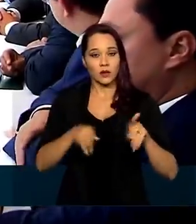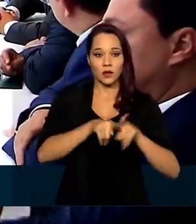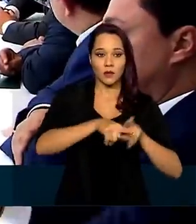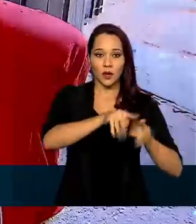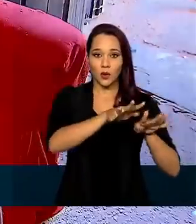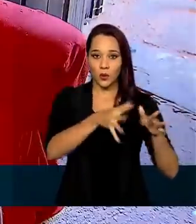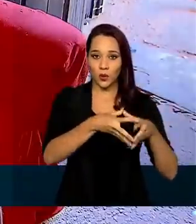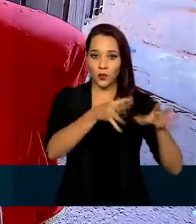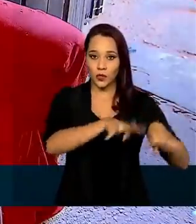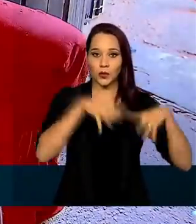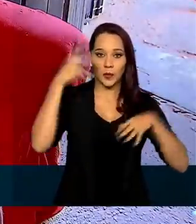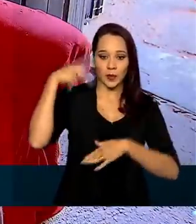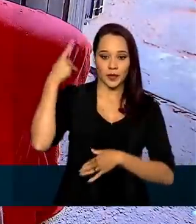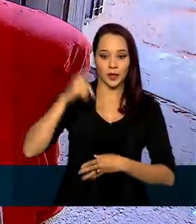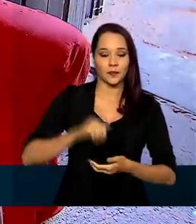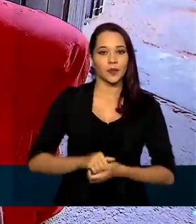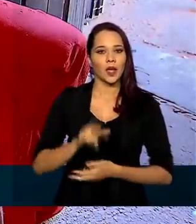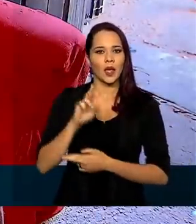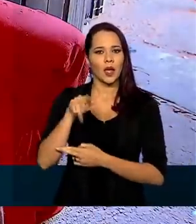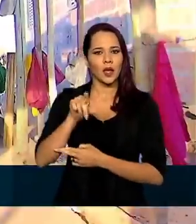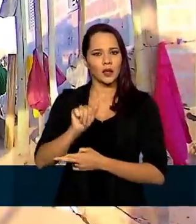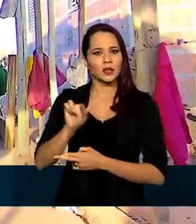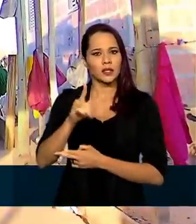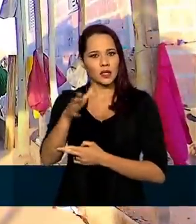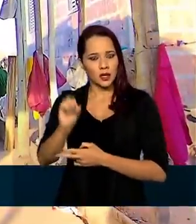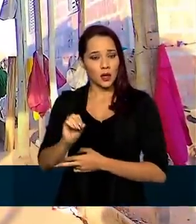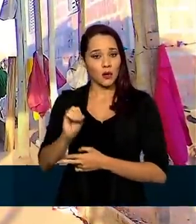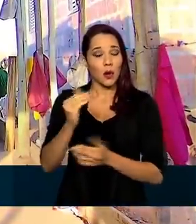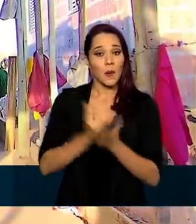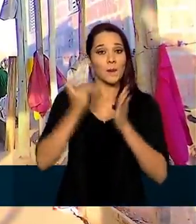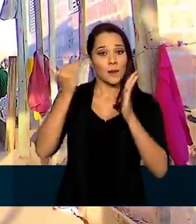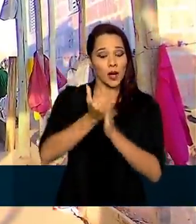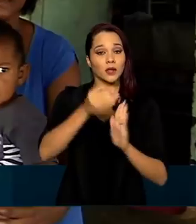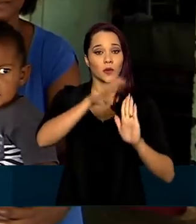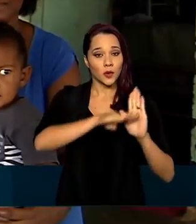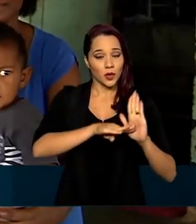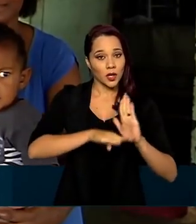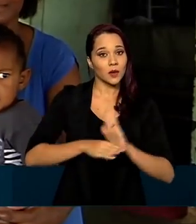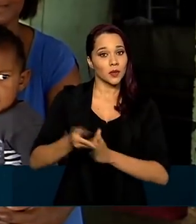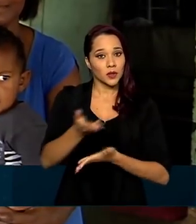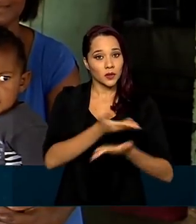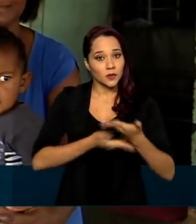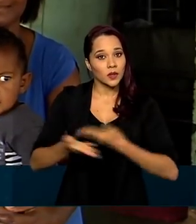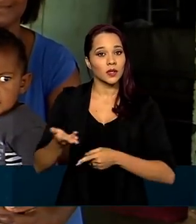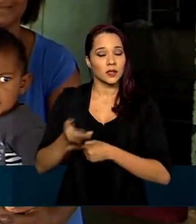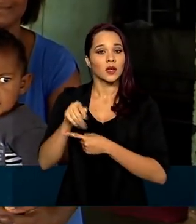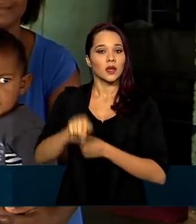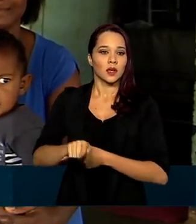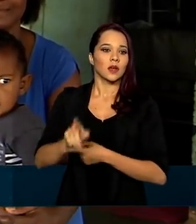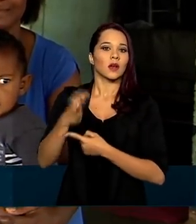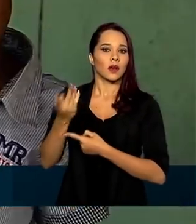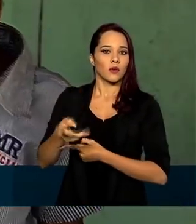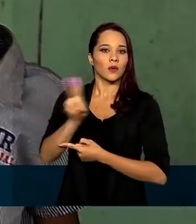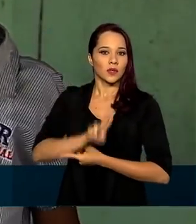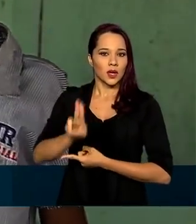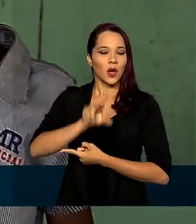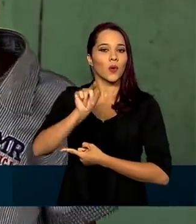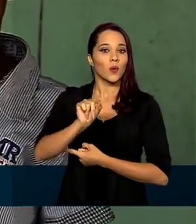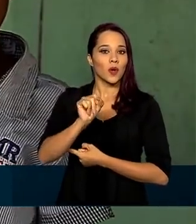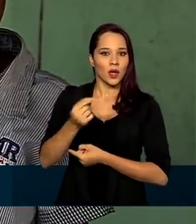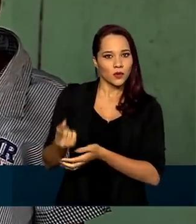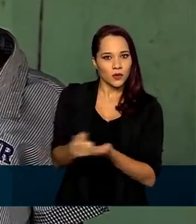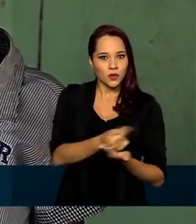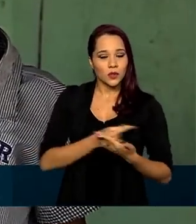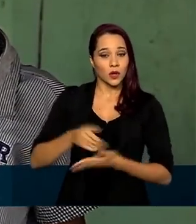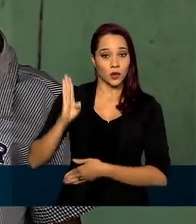parlamentares. O Renda Cidadã terá maior custo que o atual programa de transferência de renda e para isso usará, além dos